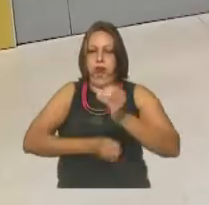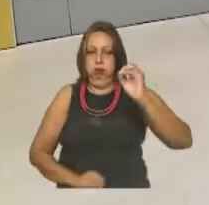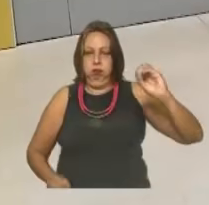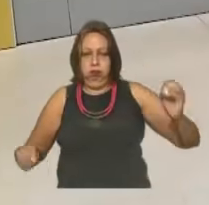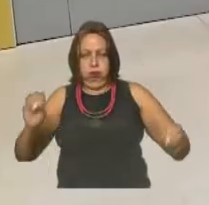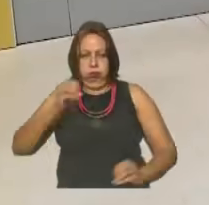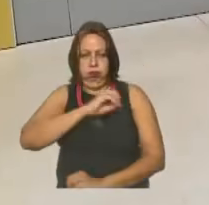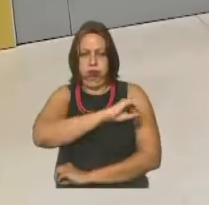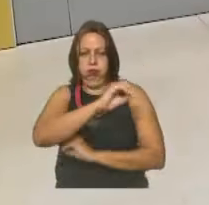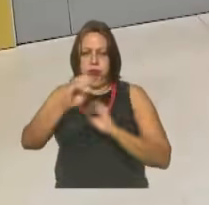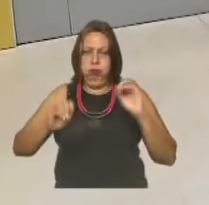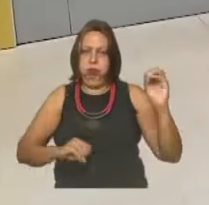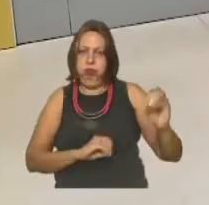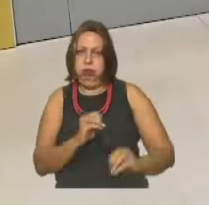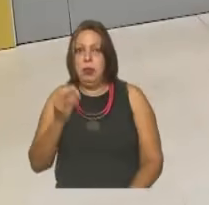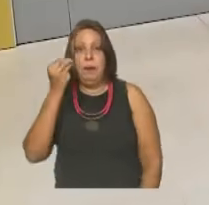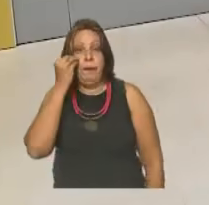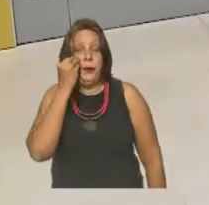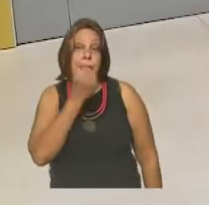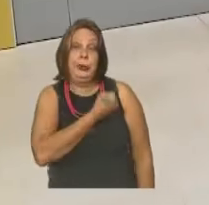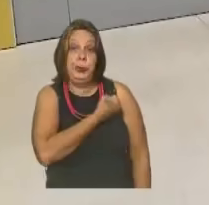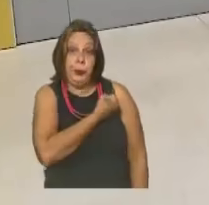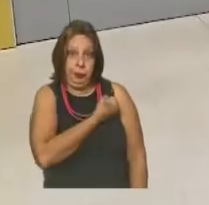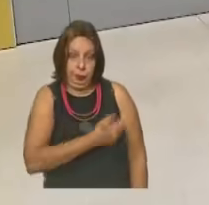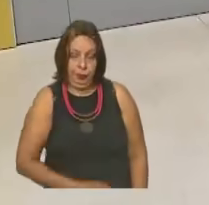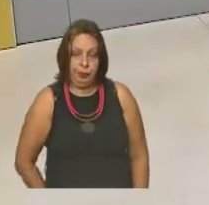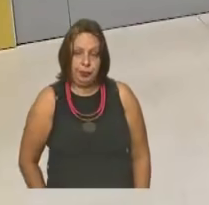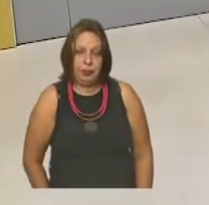Premiação dose dupla. Chama a primeira bolinha, Valesca.